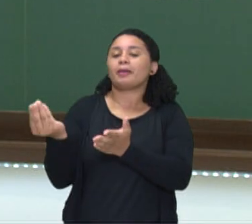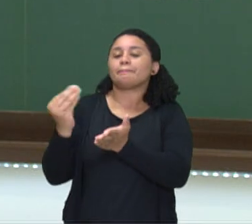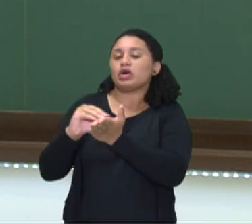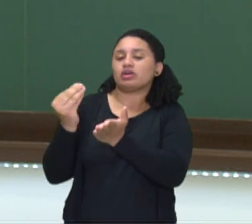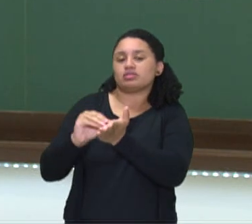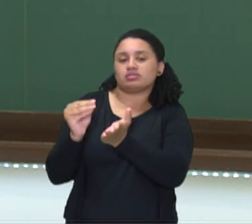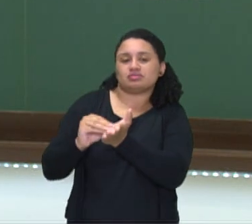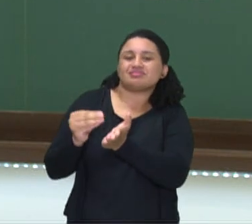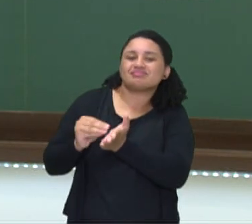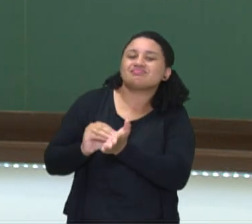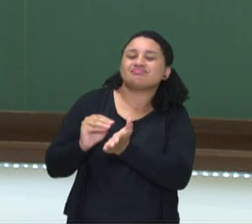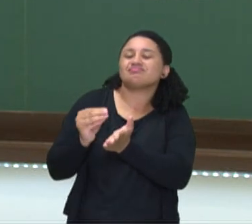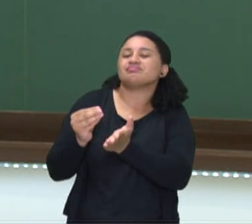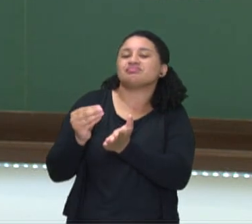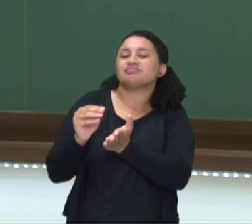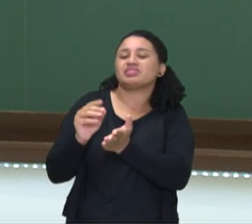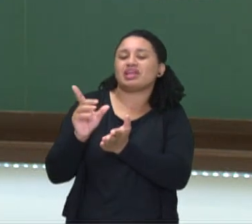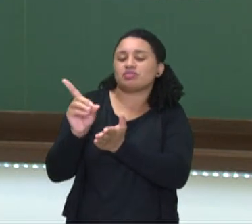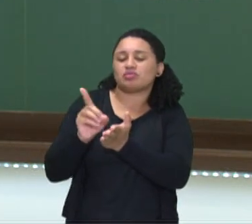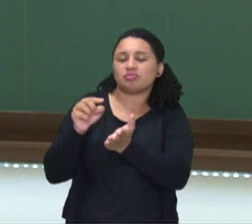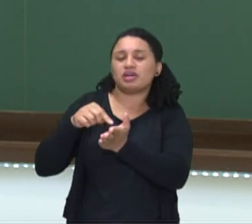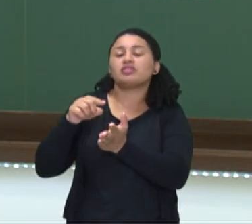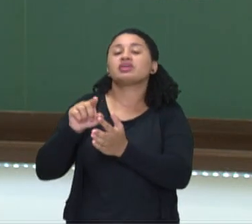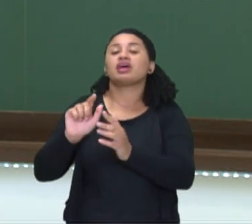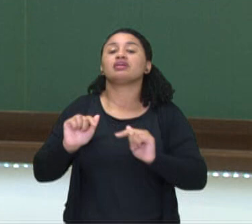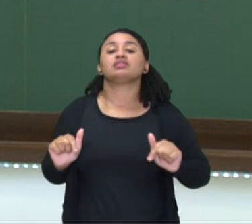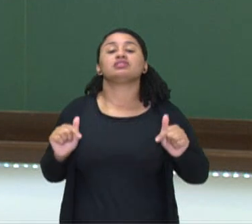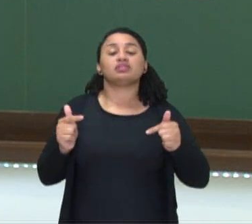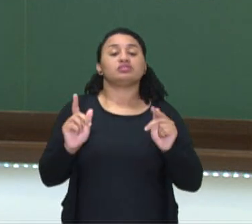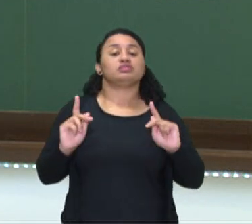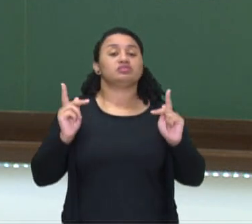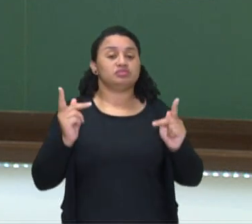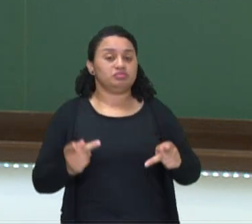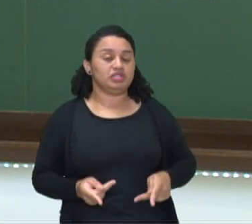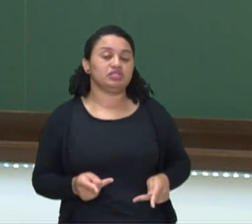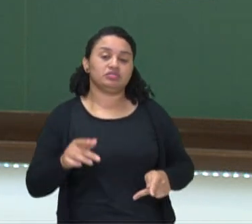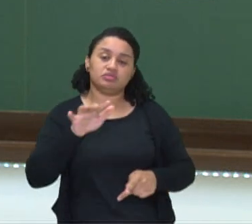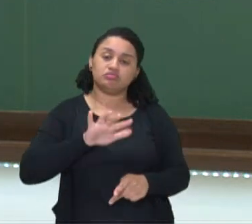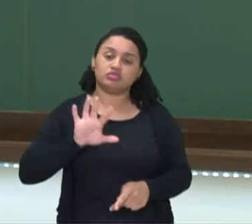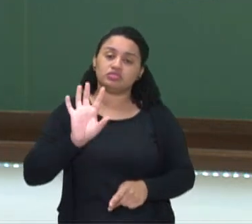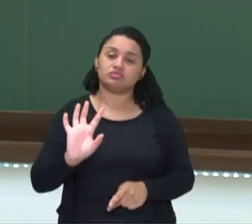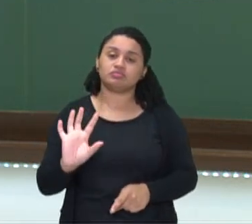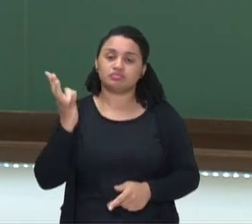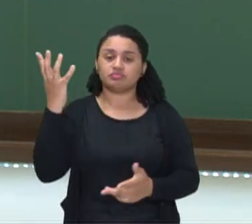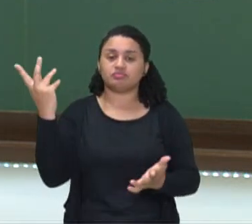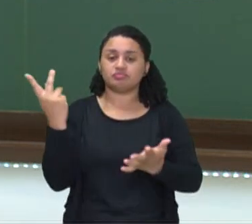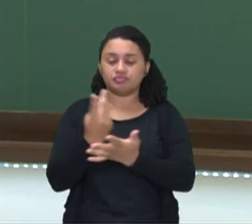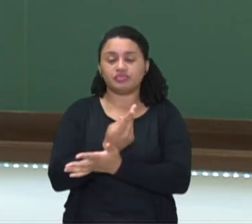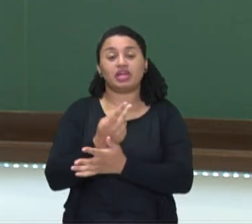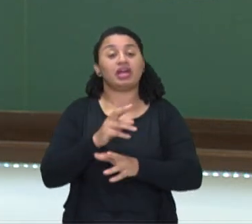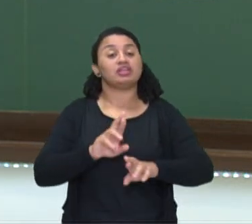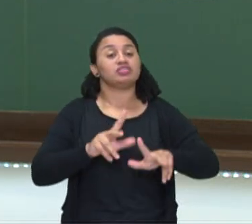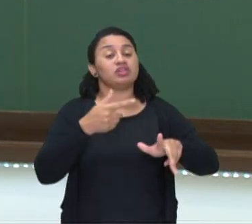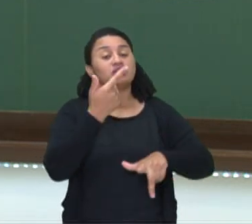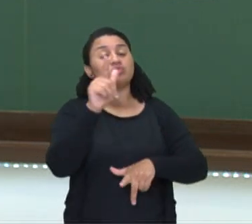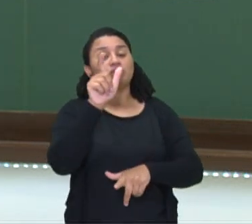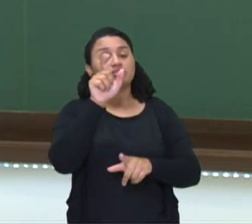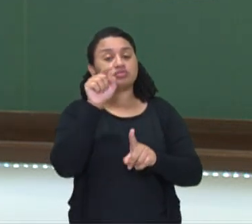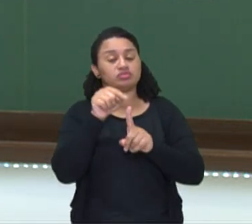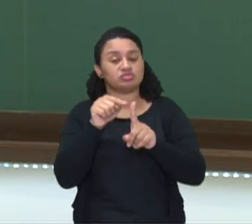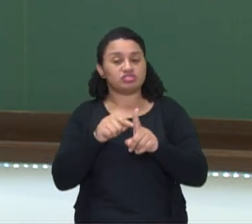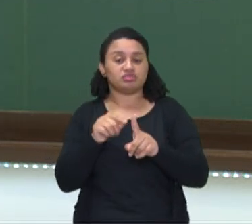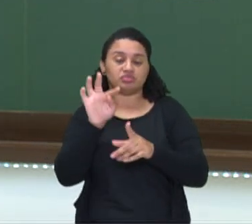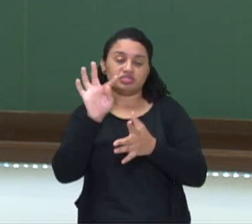isso mesmo, as temáticas do momento, as temáticas polêmicas ou os acontecimentos. Diferente de outro tipo de texto,